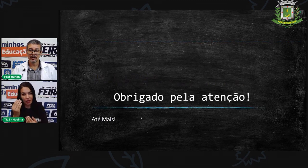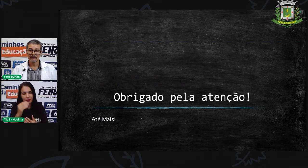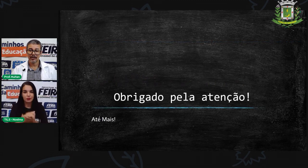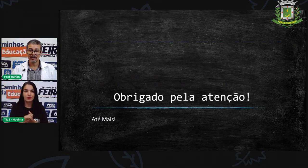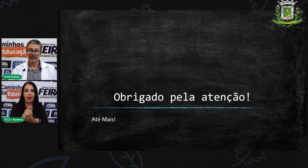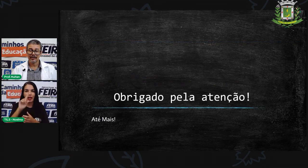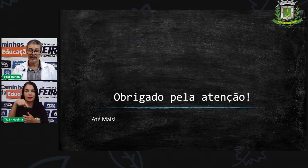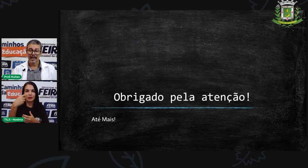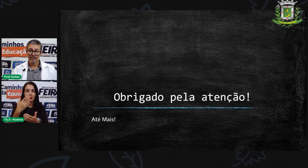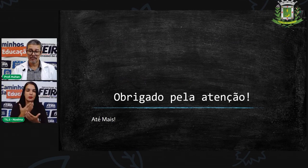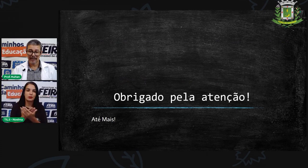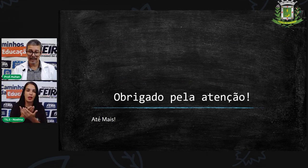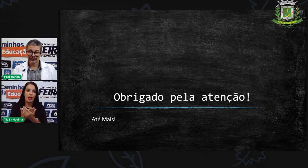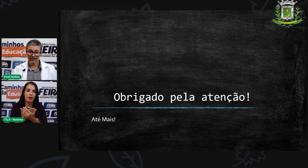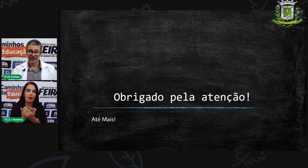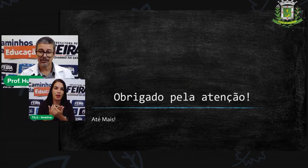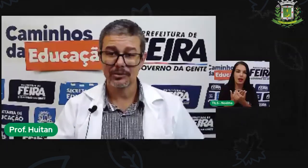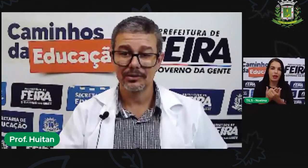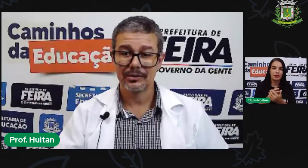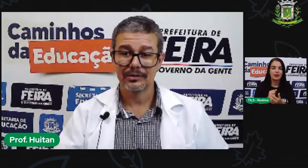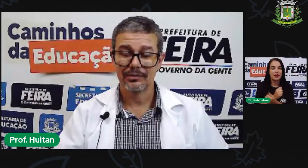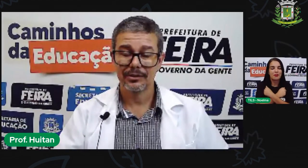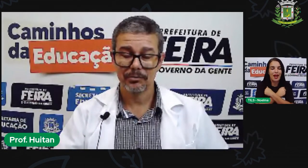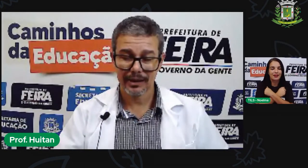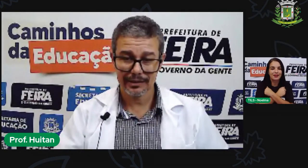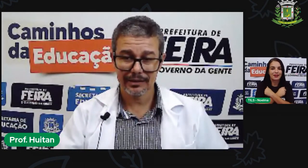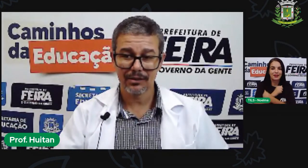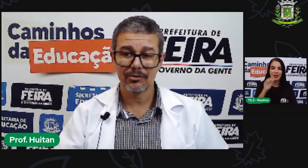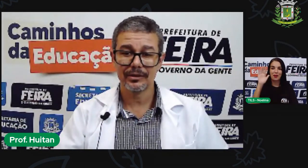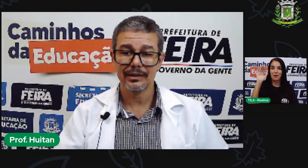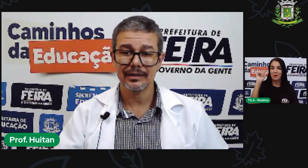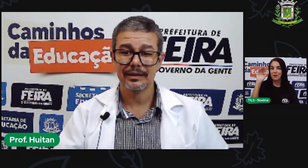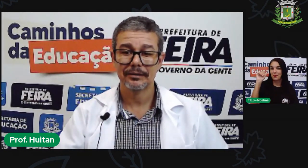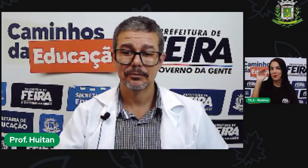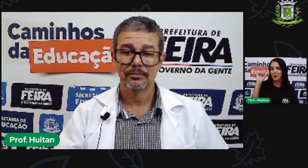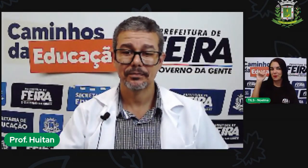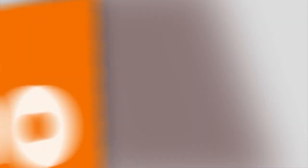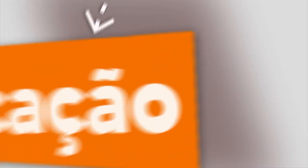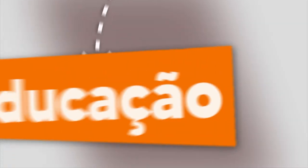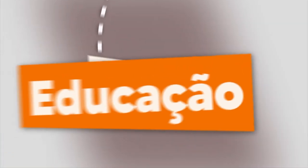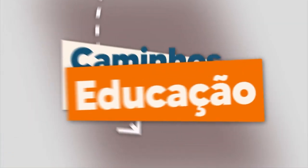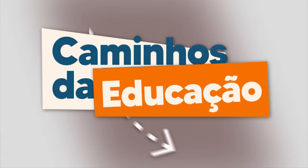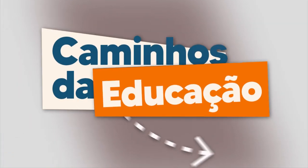mais, até a próxima aula. Abraço em todos. Foi um prazer estar com vocês.